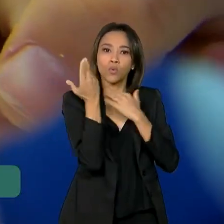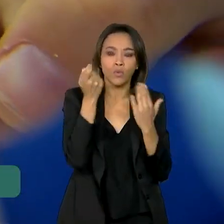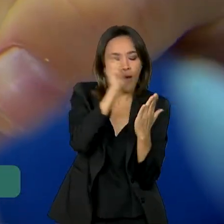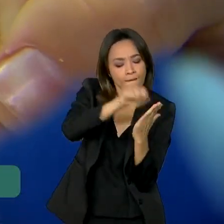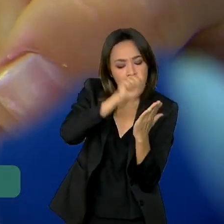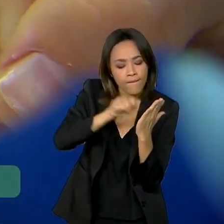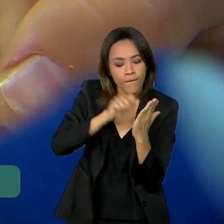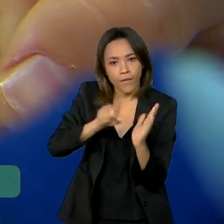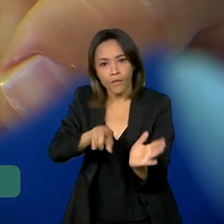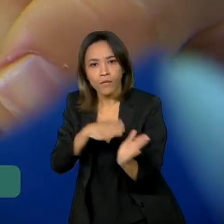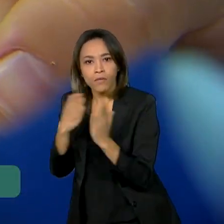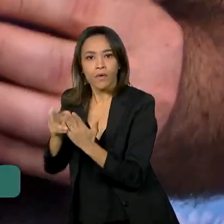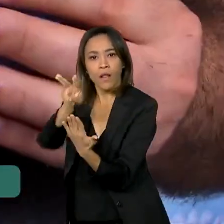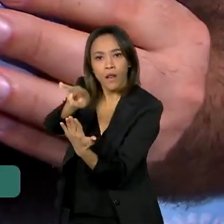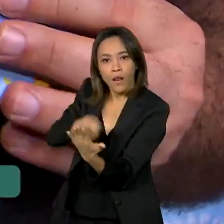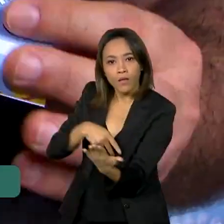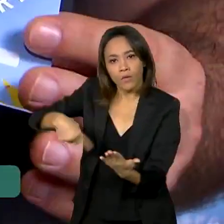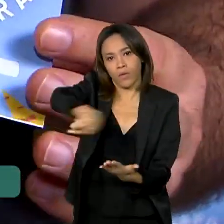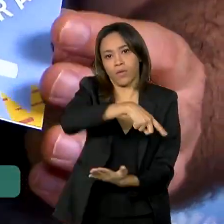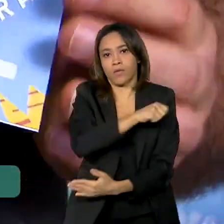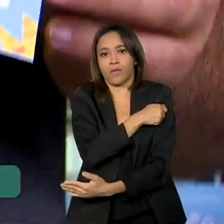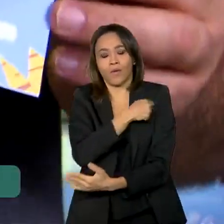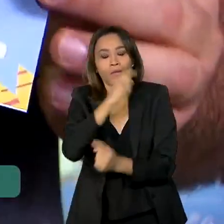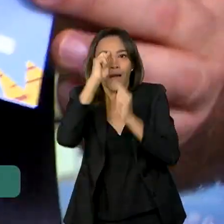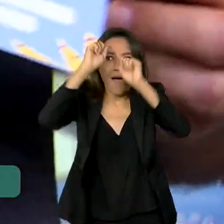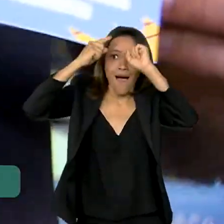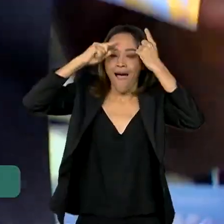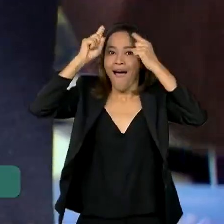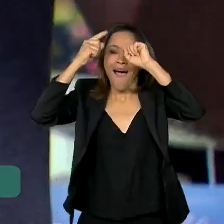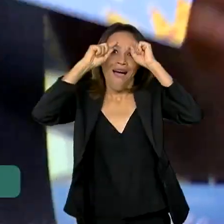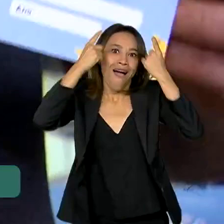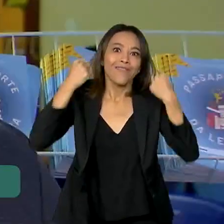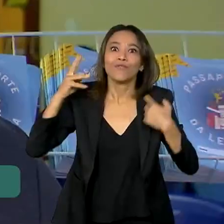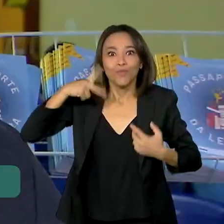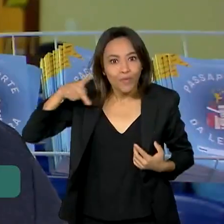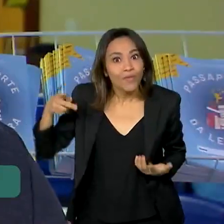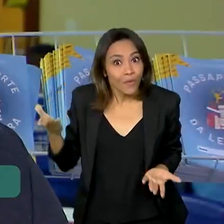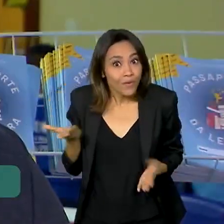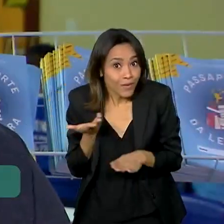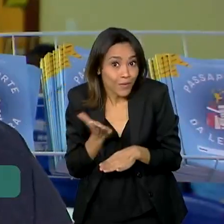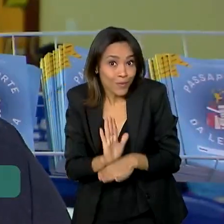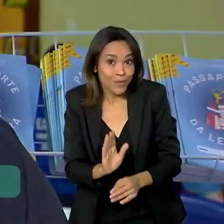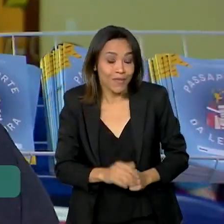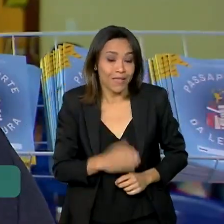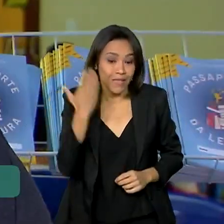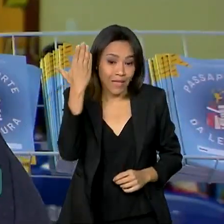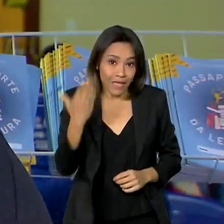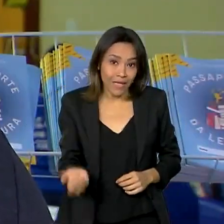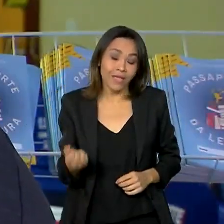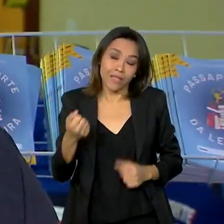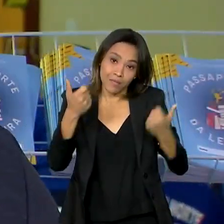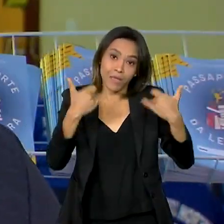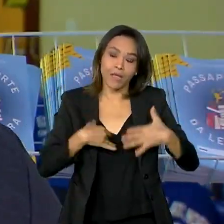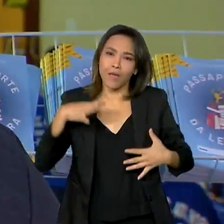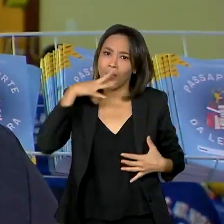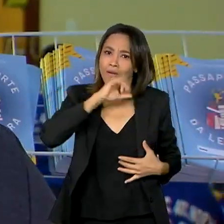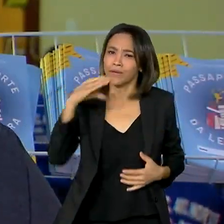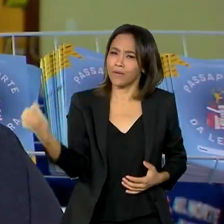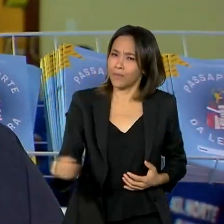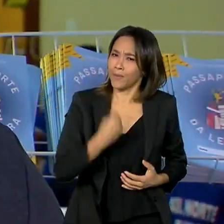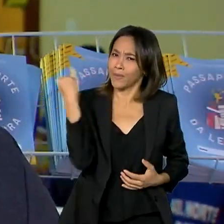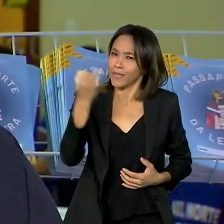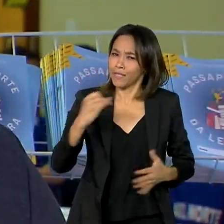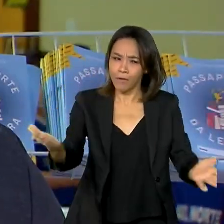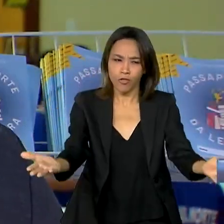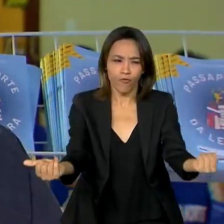e leitura dos estudantes e na criatividade dos professores. Achamos importante dar algum estímulo para